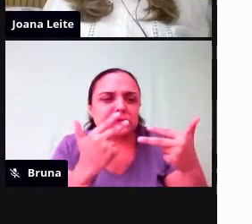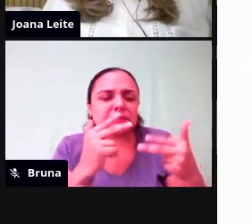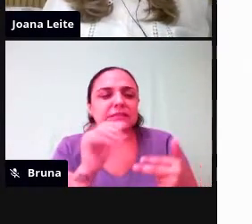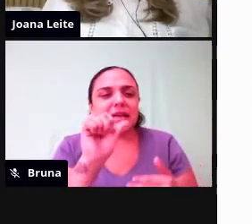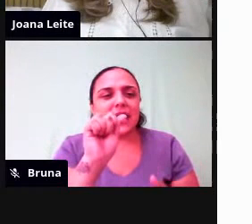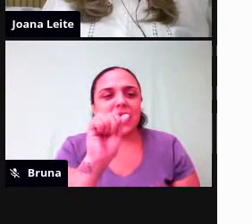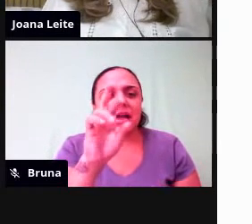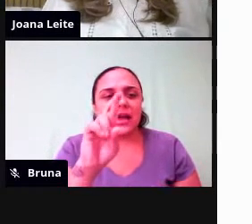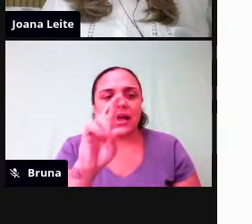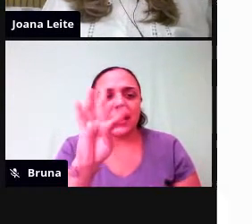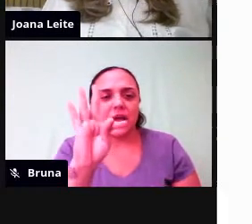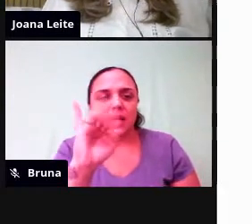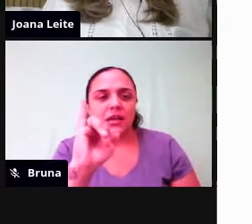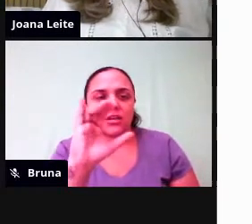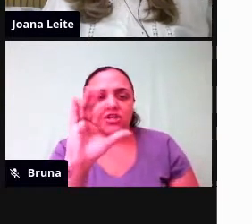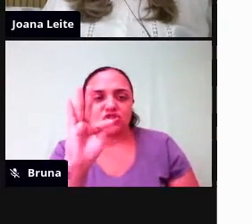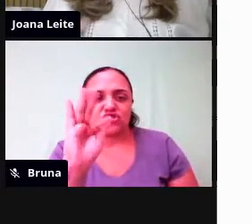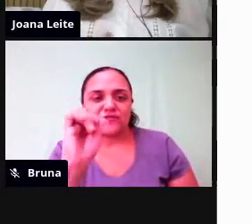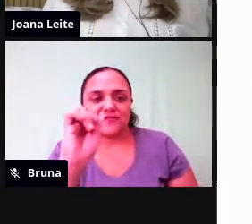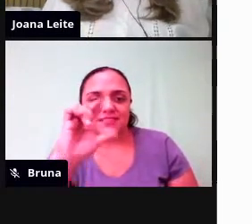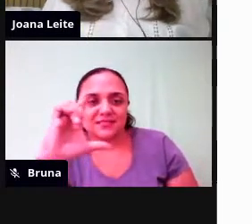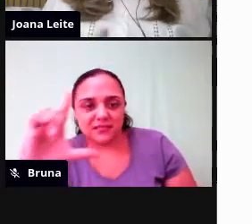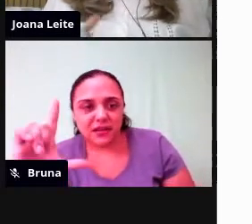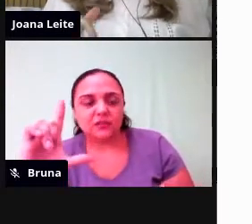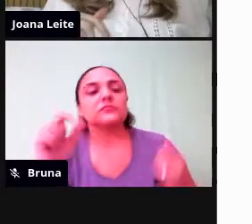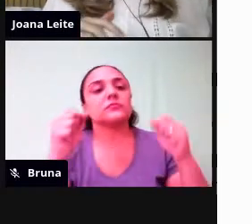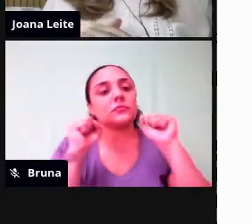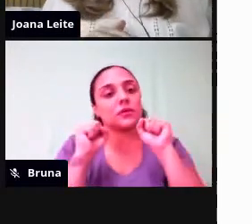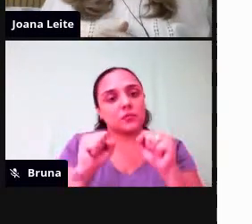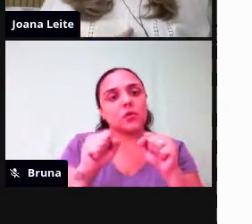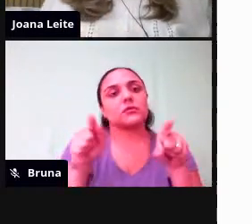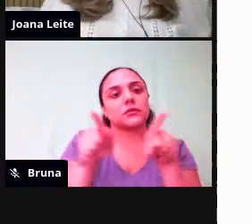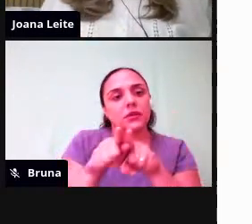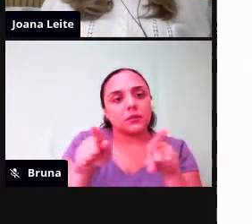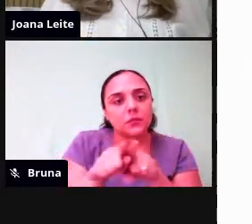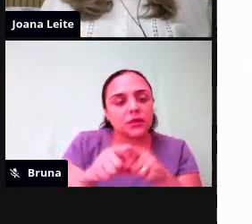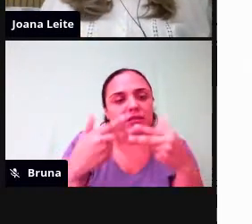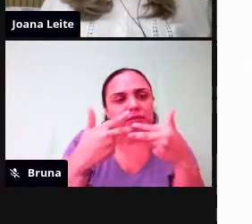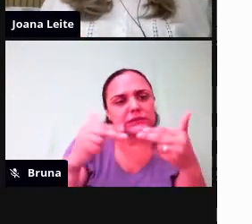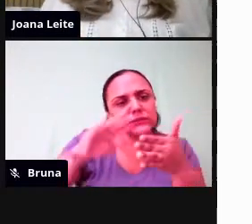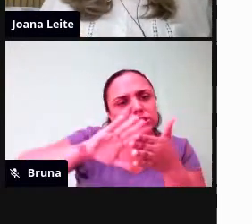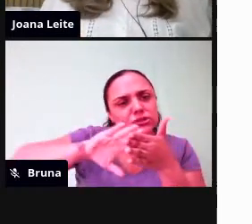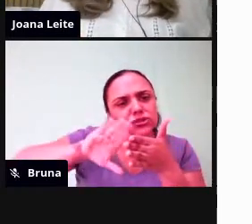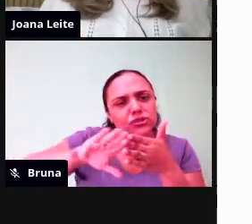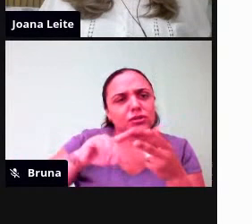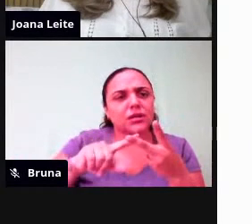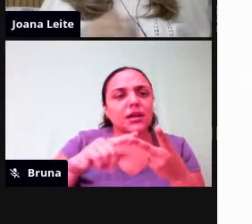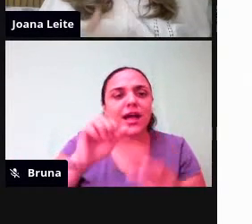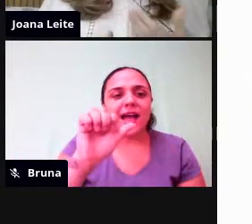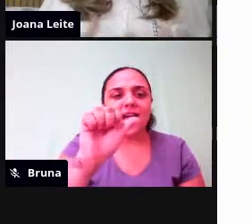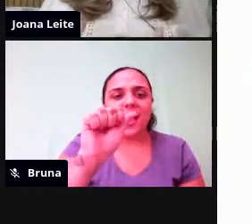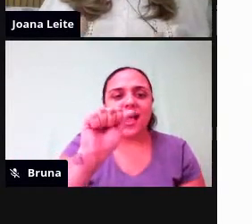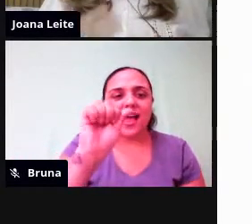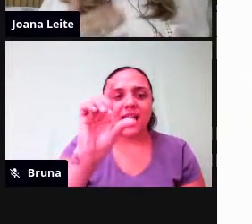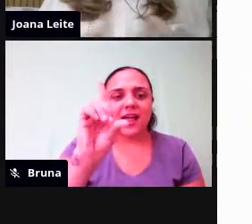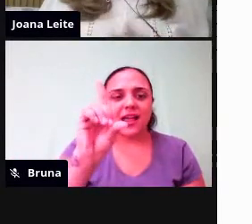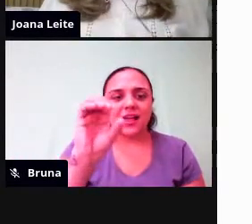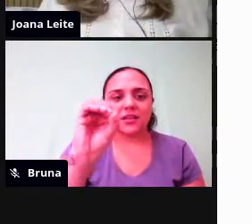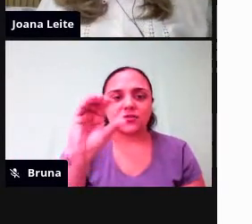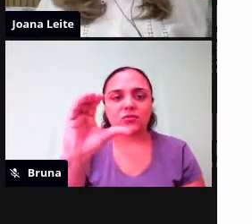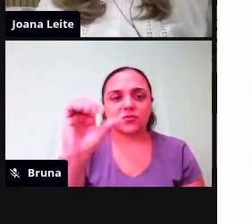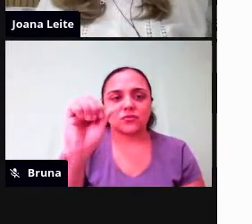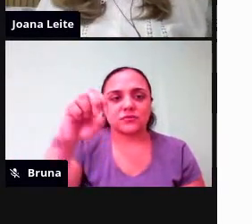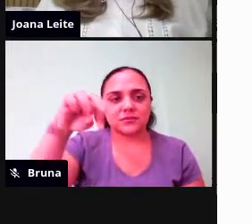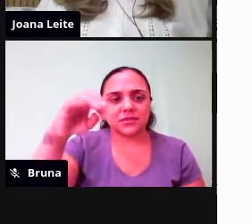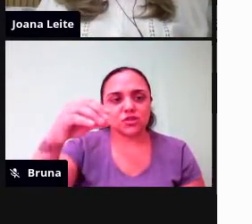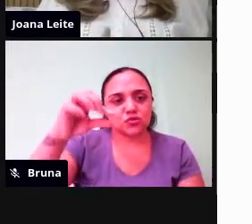são outras substâncias também que o indivíduo usa. Conservantes, adoçantes artificiais. Então, tudo que tiver essas substâncias a